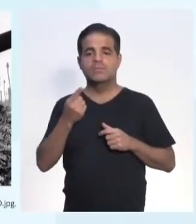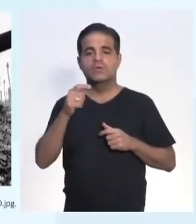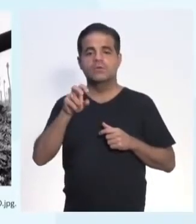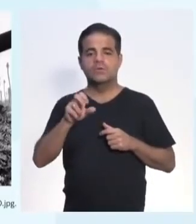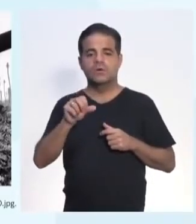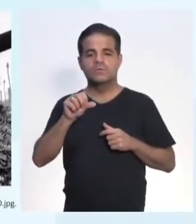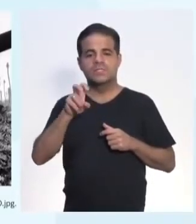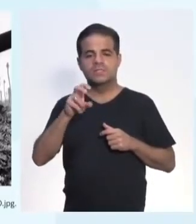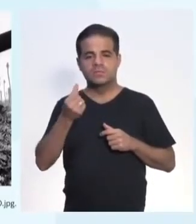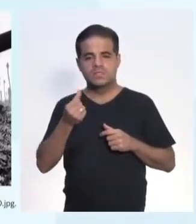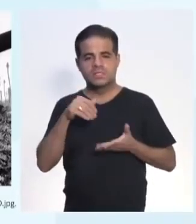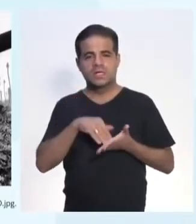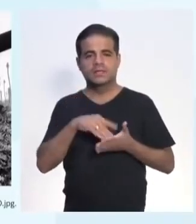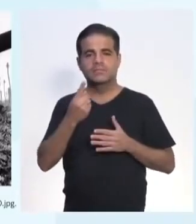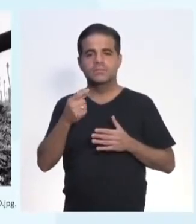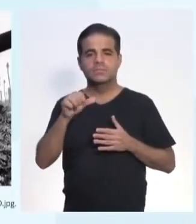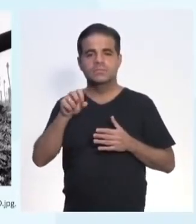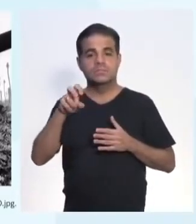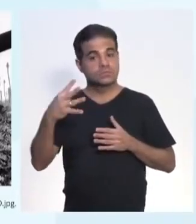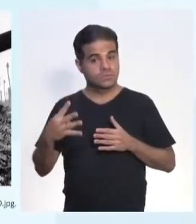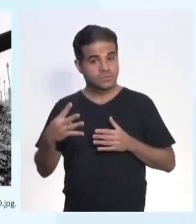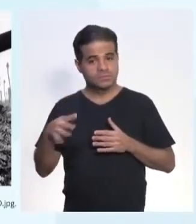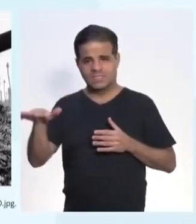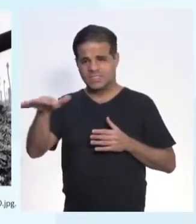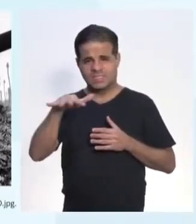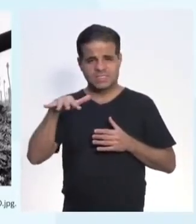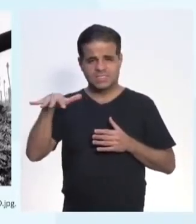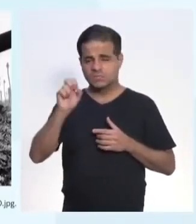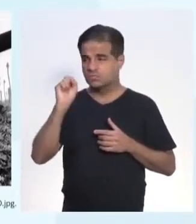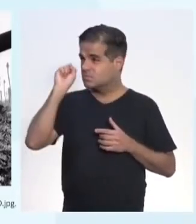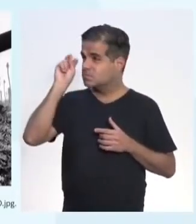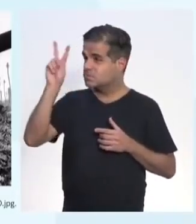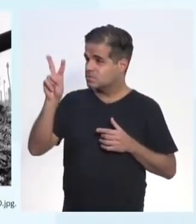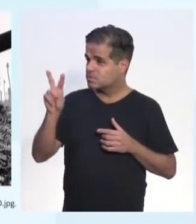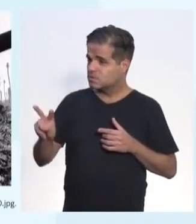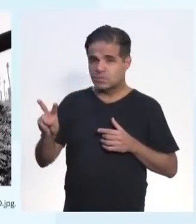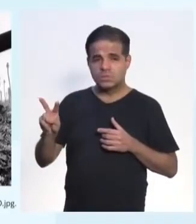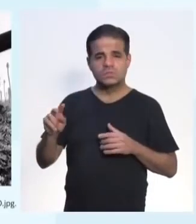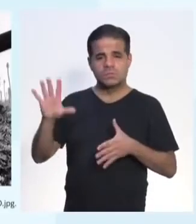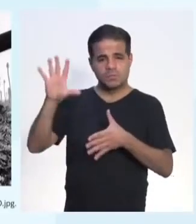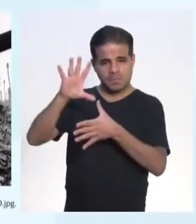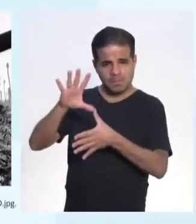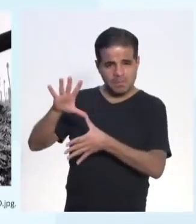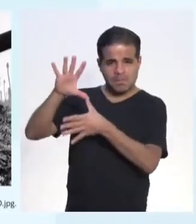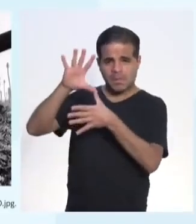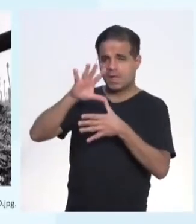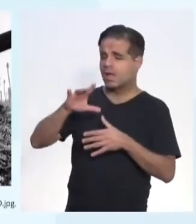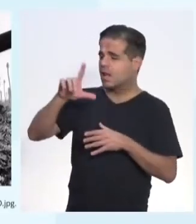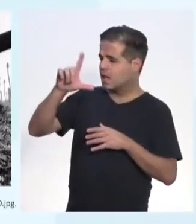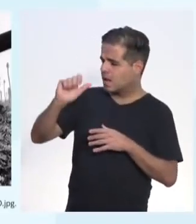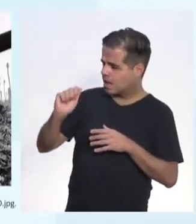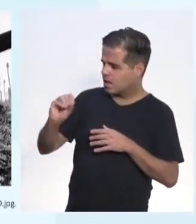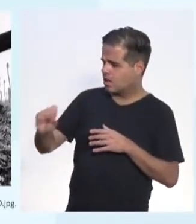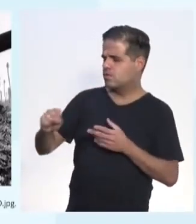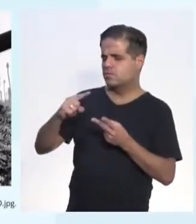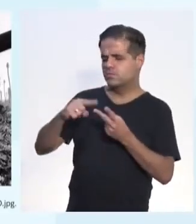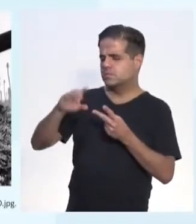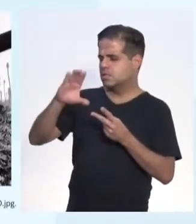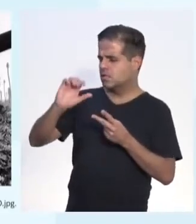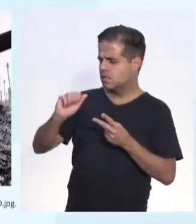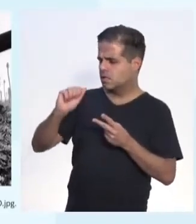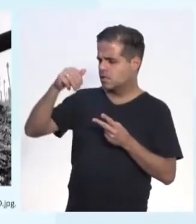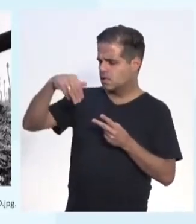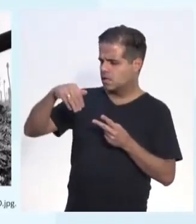1956, 1954. Essa região que vocês estão aí olhando no mapa, Laos, Camboja